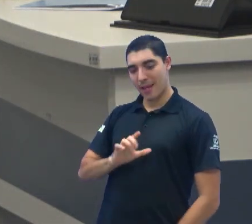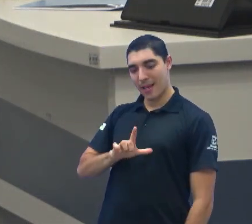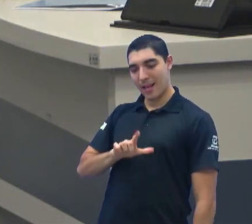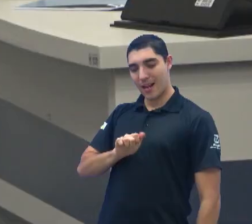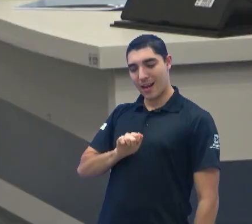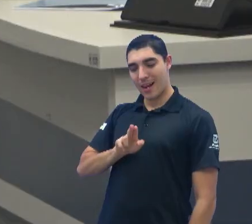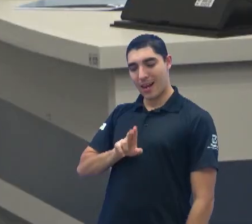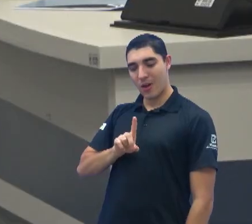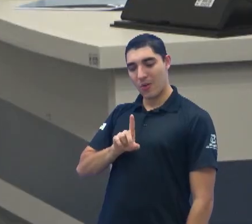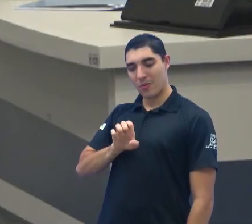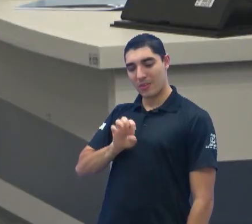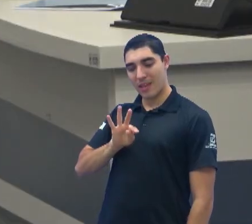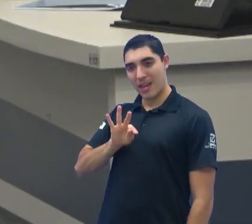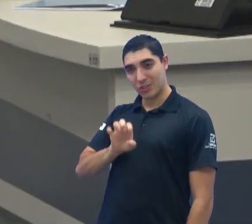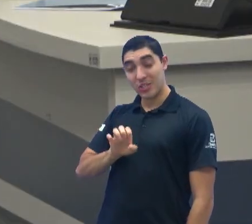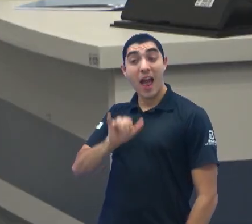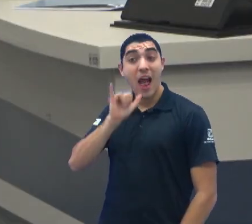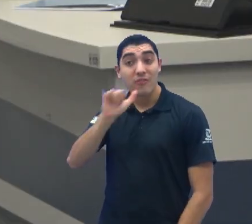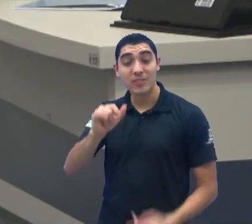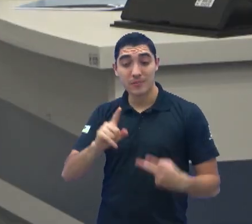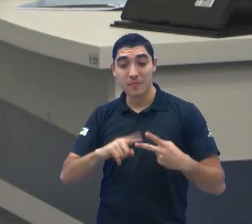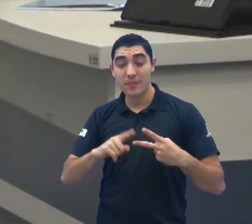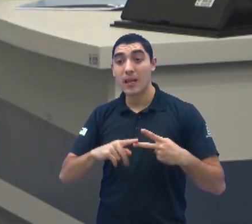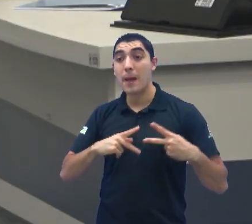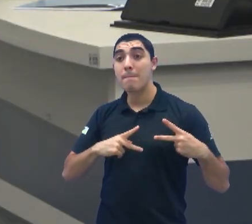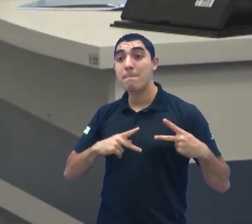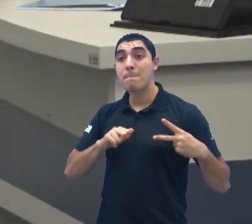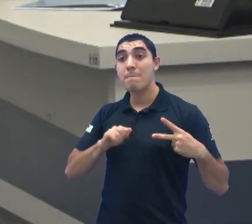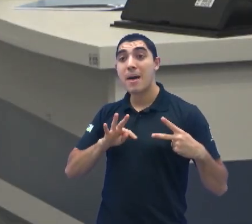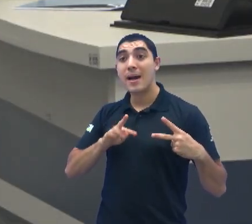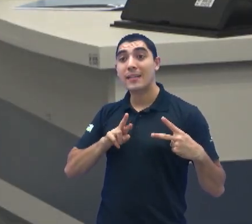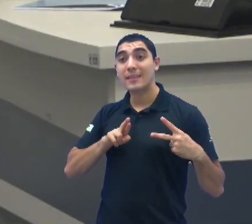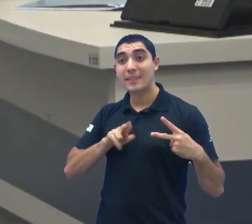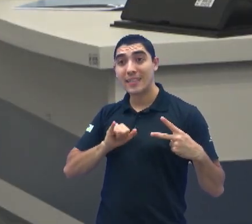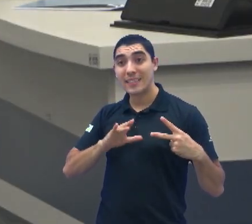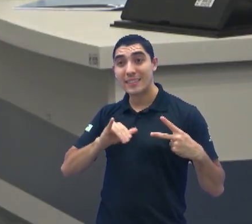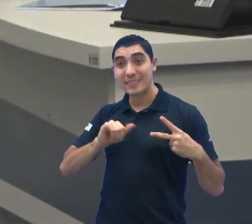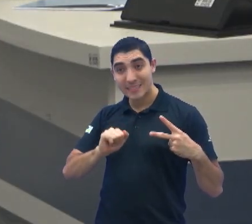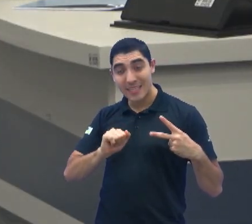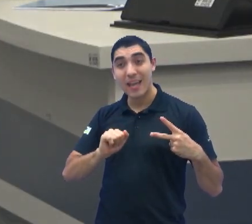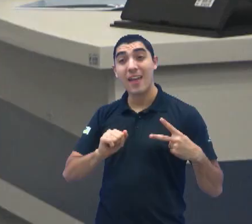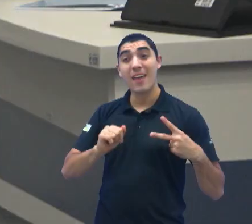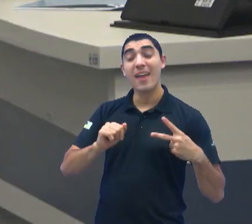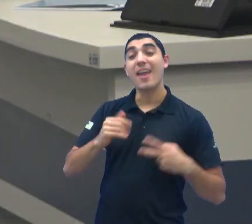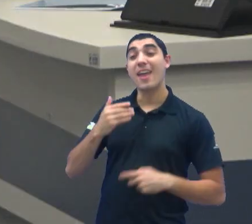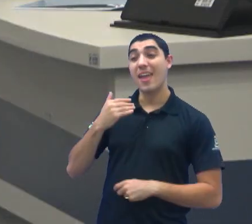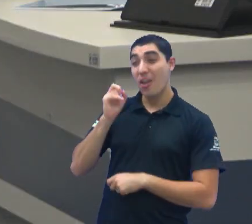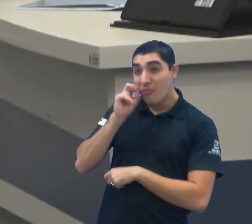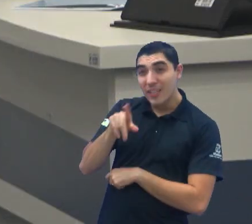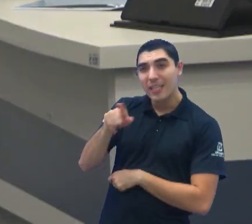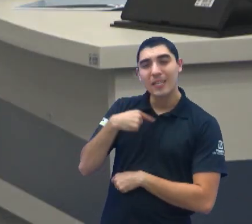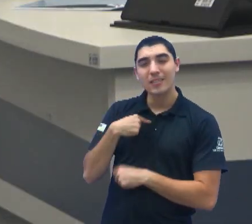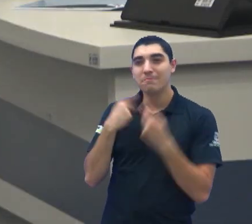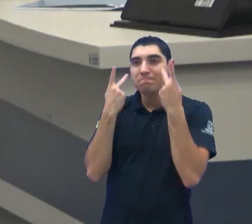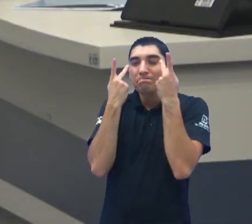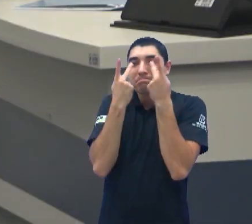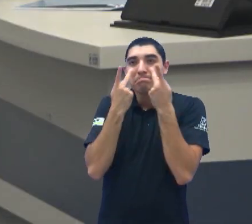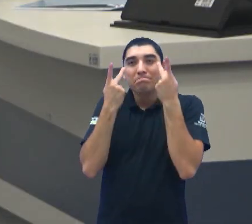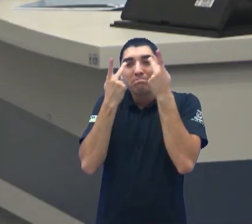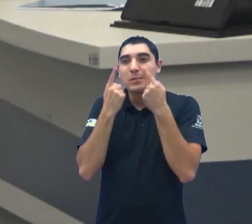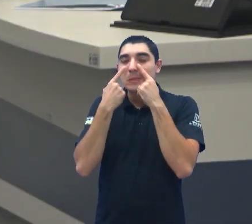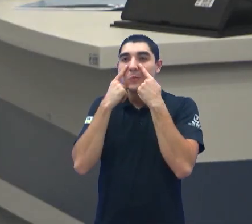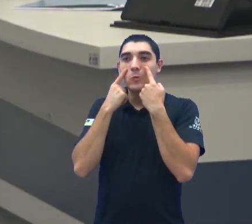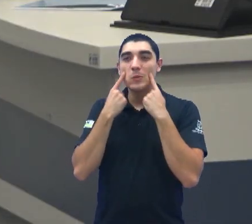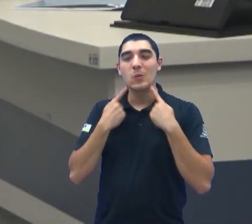a Patrícia, que é a avó, que estava cheia de lágrimas aqui, que a sua filha,